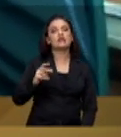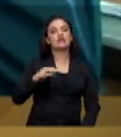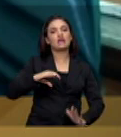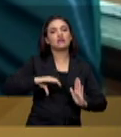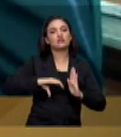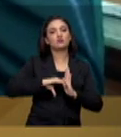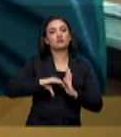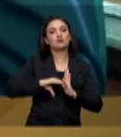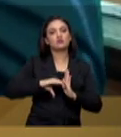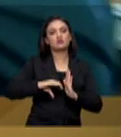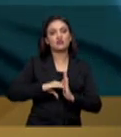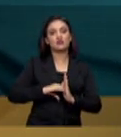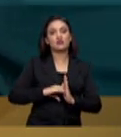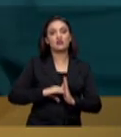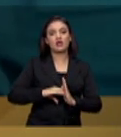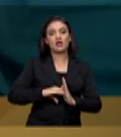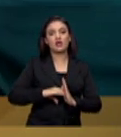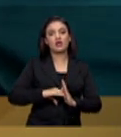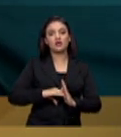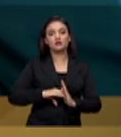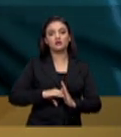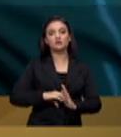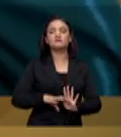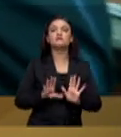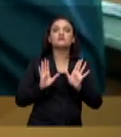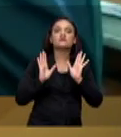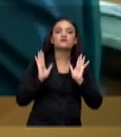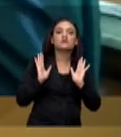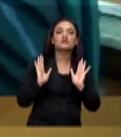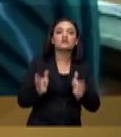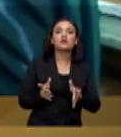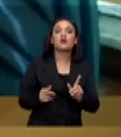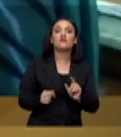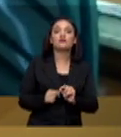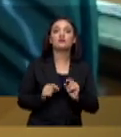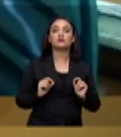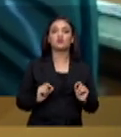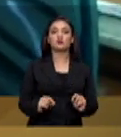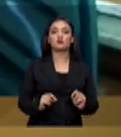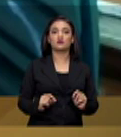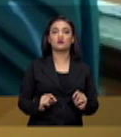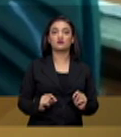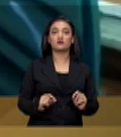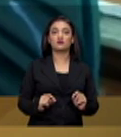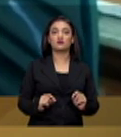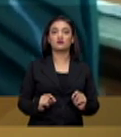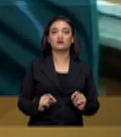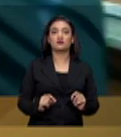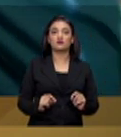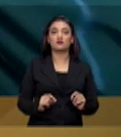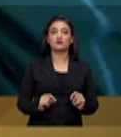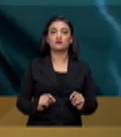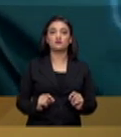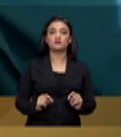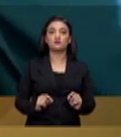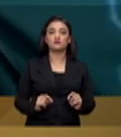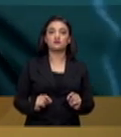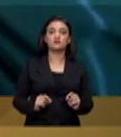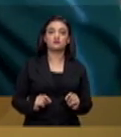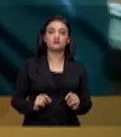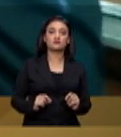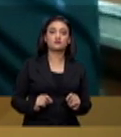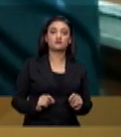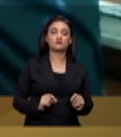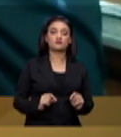Aurélio. E não devia ter colocado na gaveta, segundo o ministro relator, e todos nós pensamos